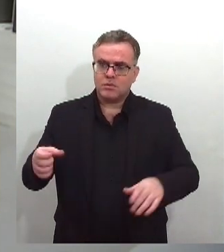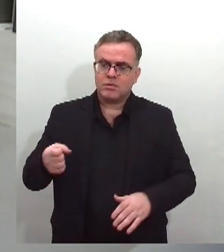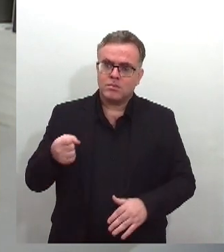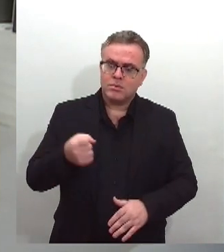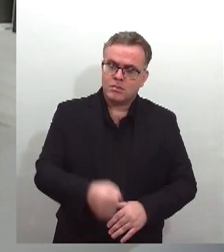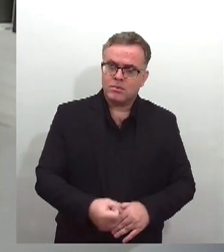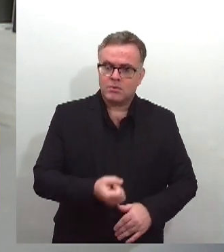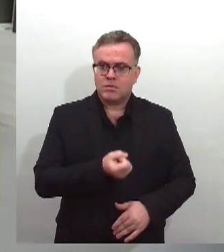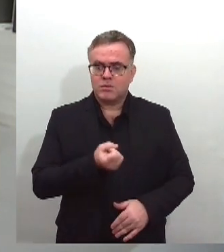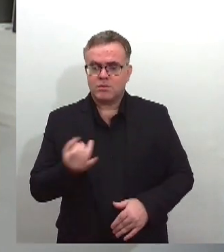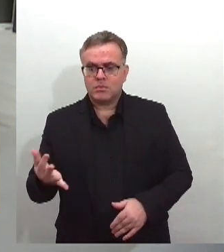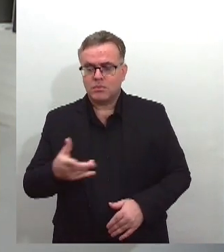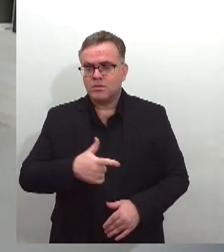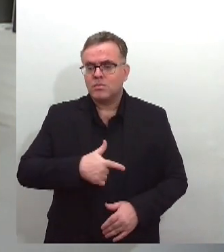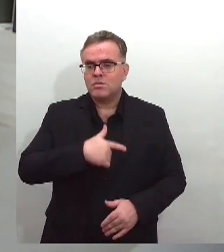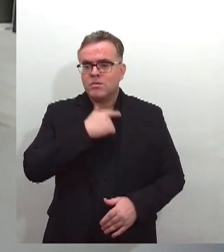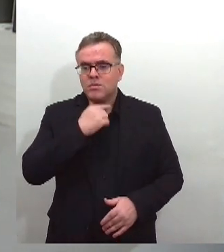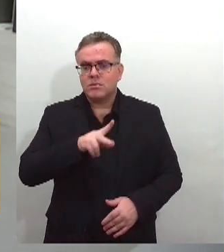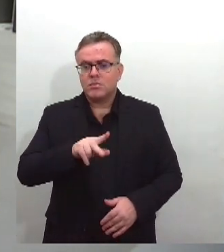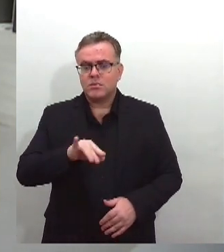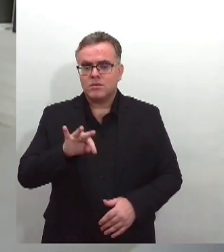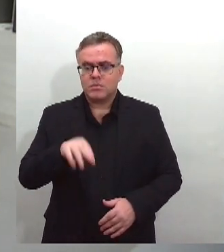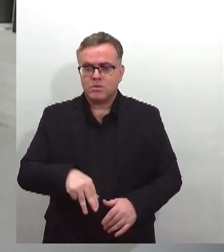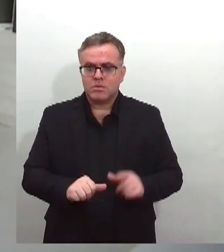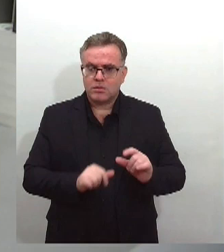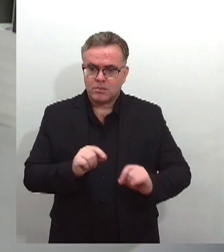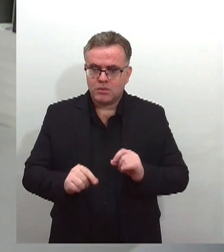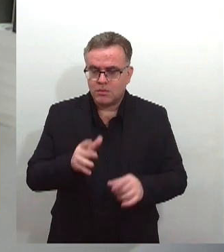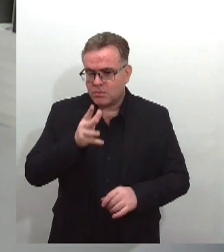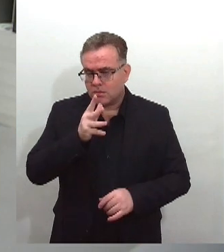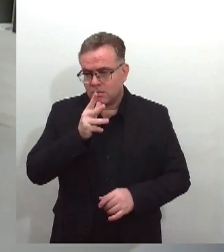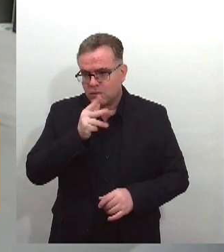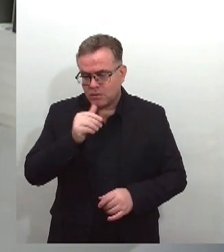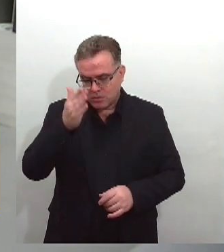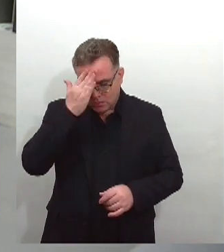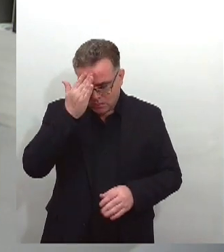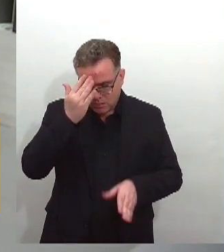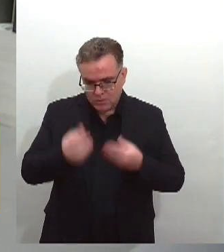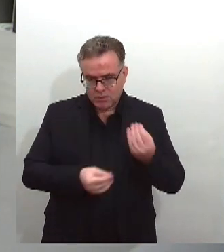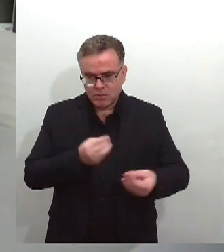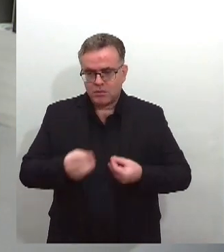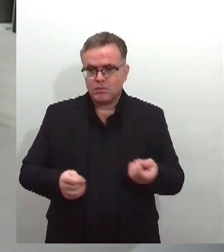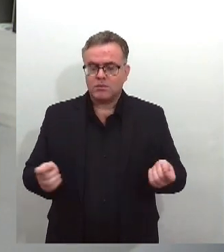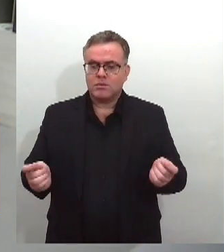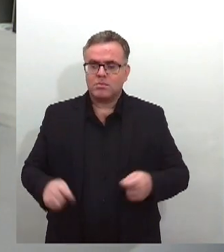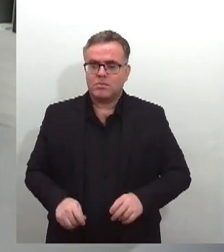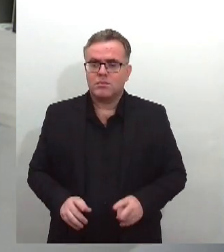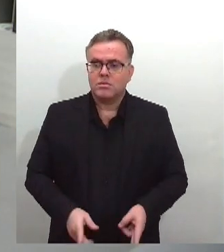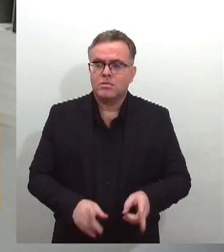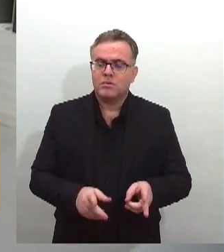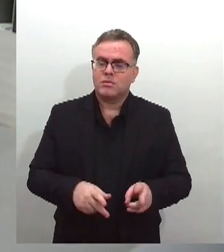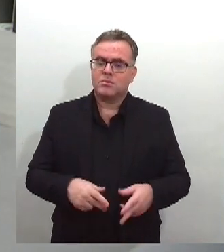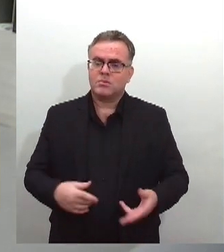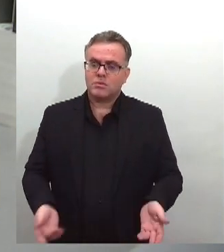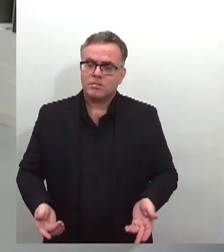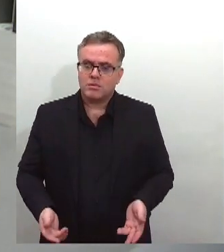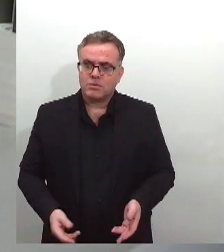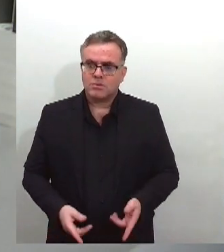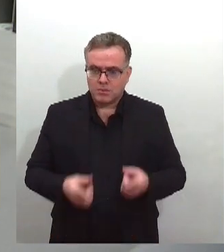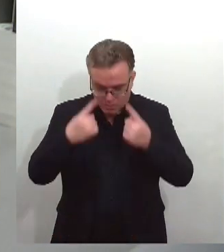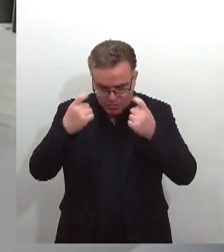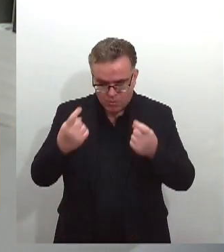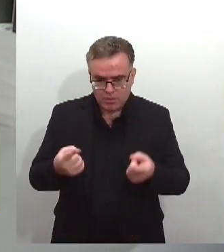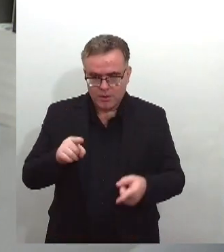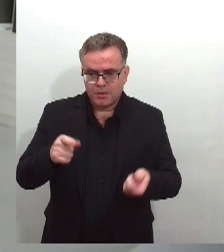elas demoram muitas vezes para compreender que aquele é um ciclo de violência, que ela precisa quebrar, que ela